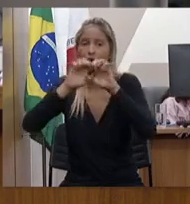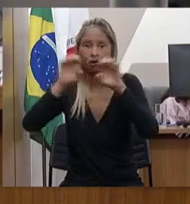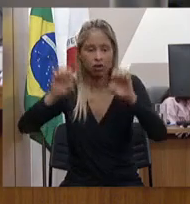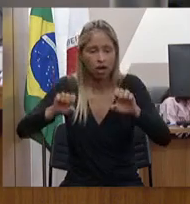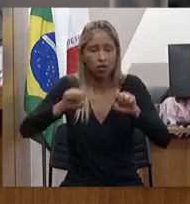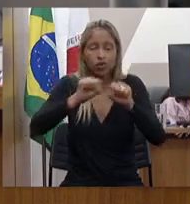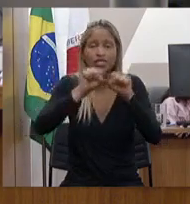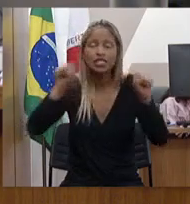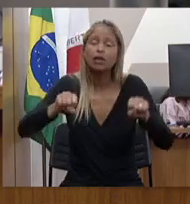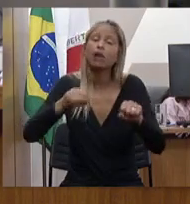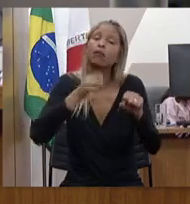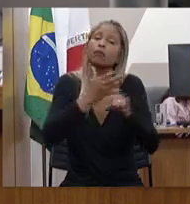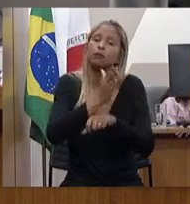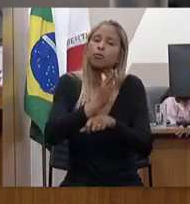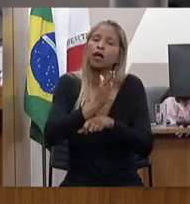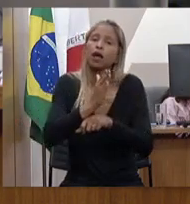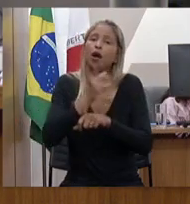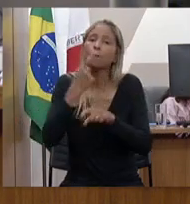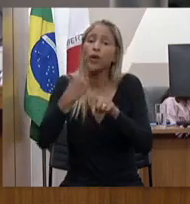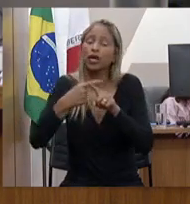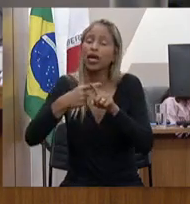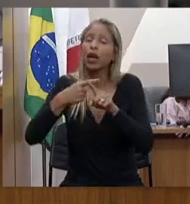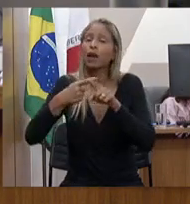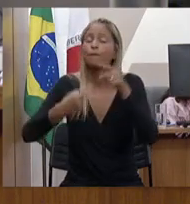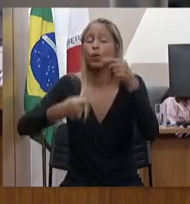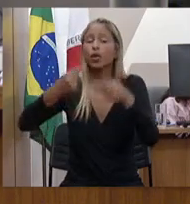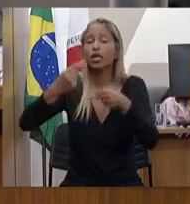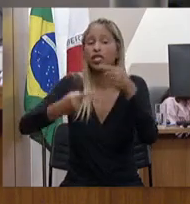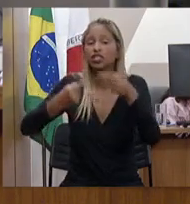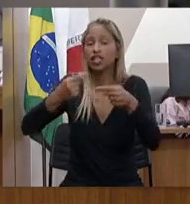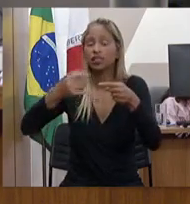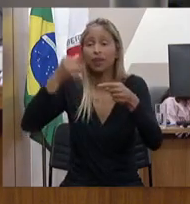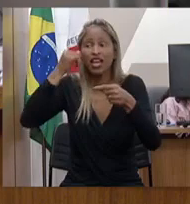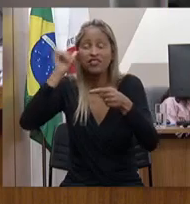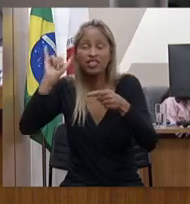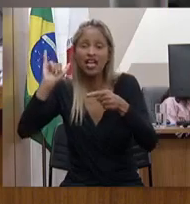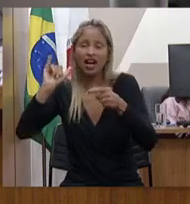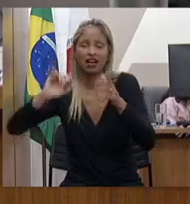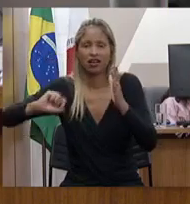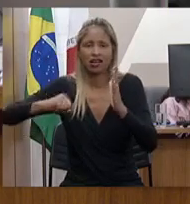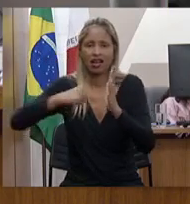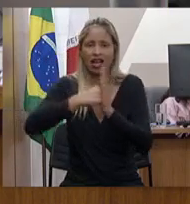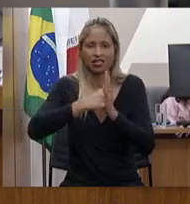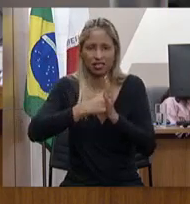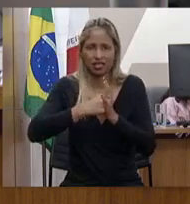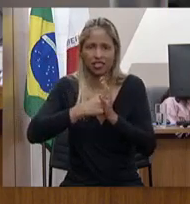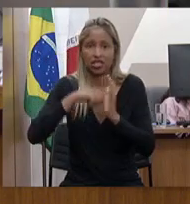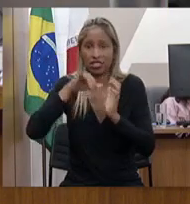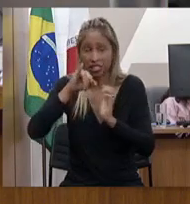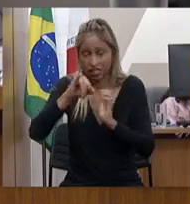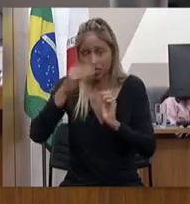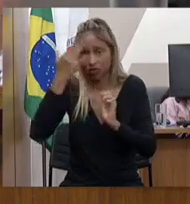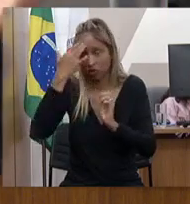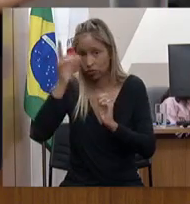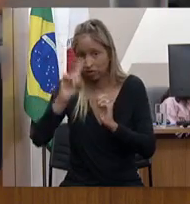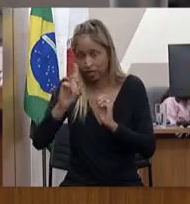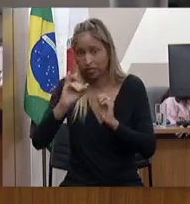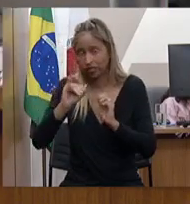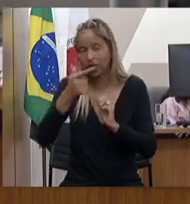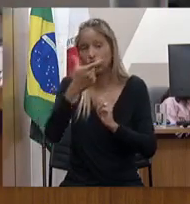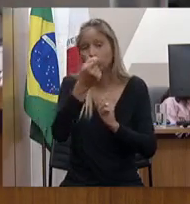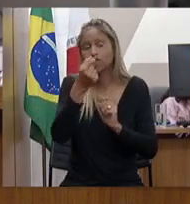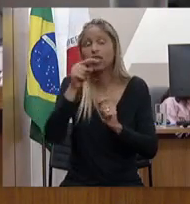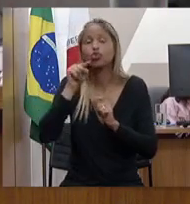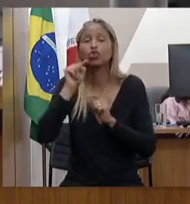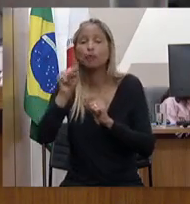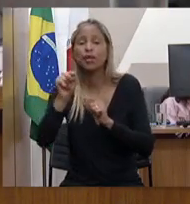porque porque isso vai implicar nas políticas públicas de prevenção de acidentes porque se eu não sei se eu acho que só tem 200